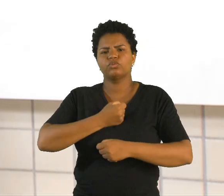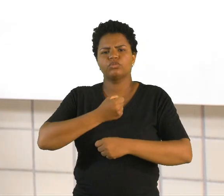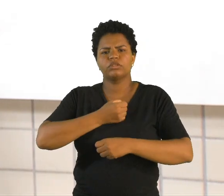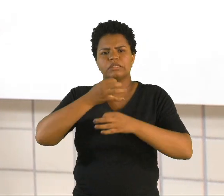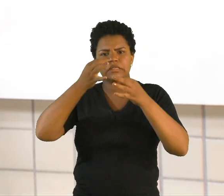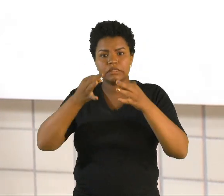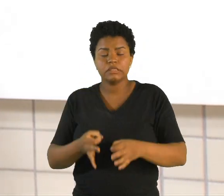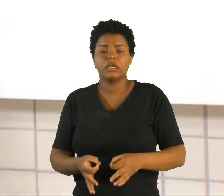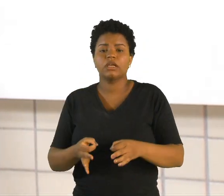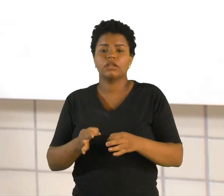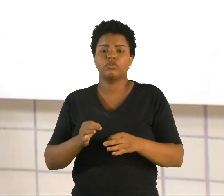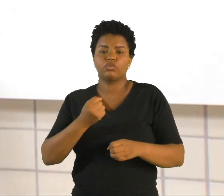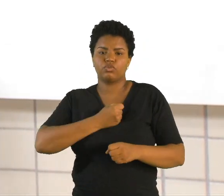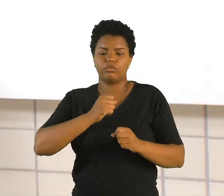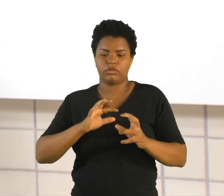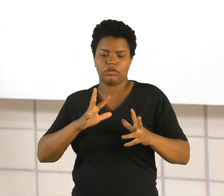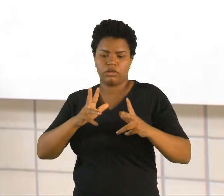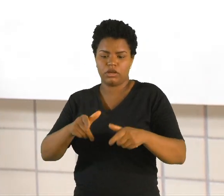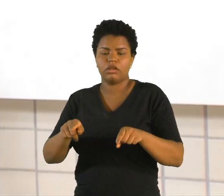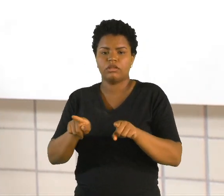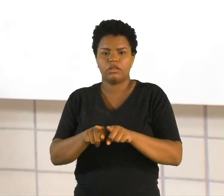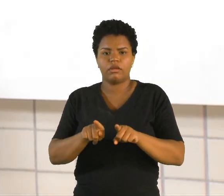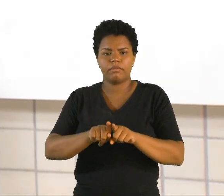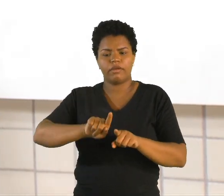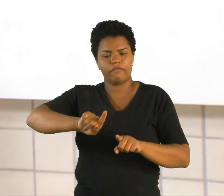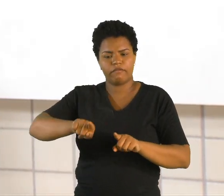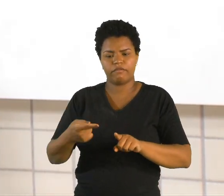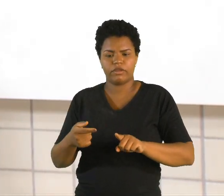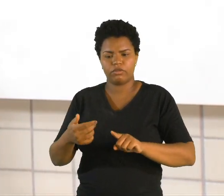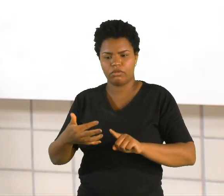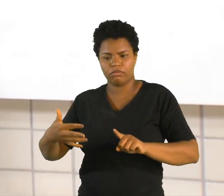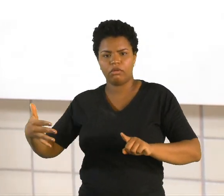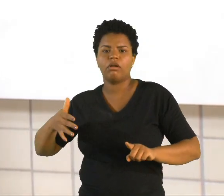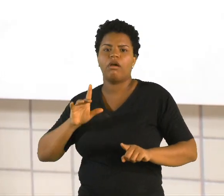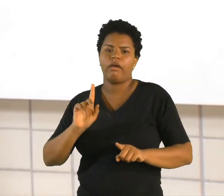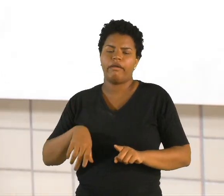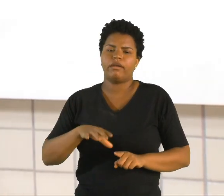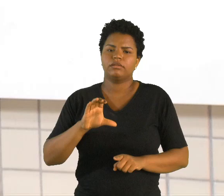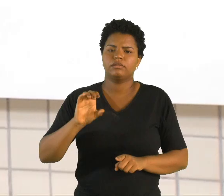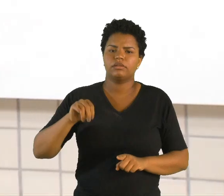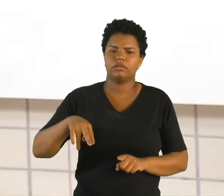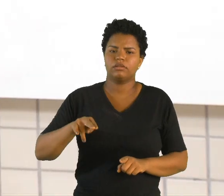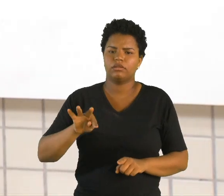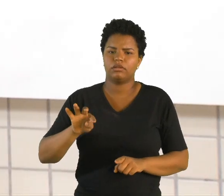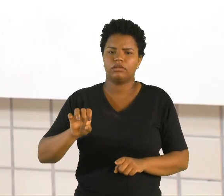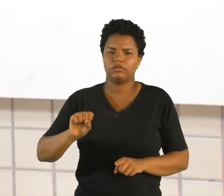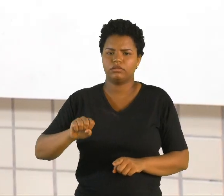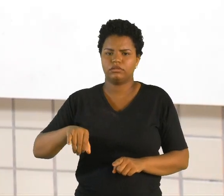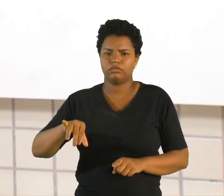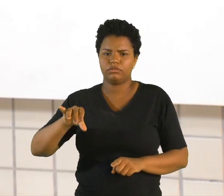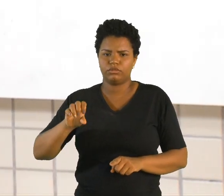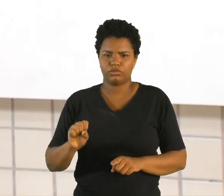os décimos, ou centésimos, ou milésimos, certo, pessoal?